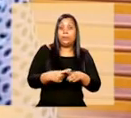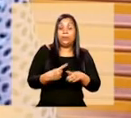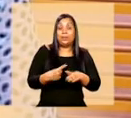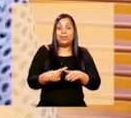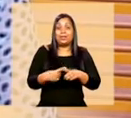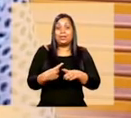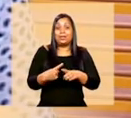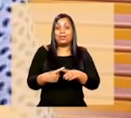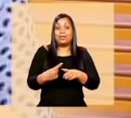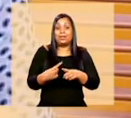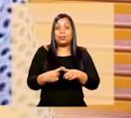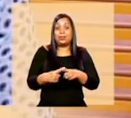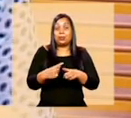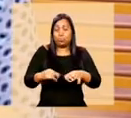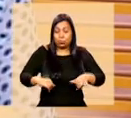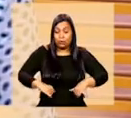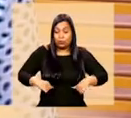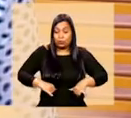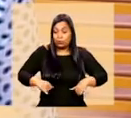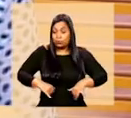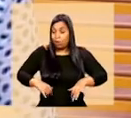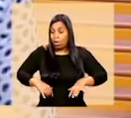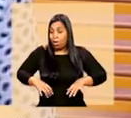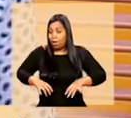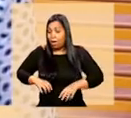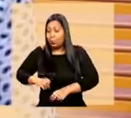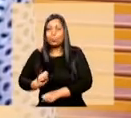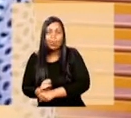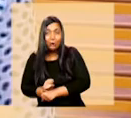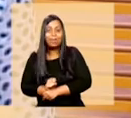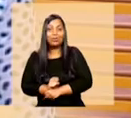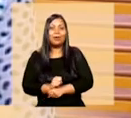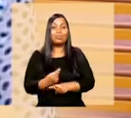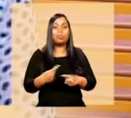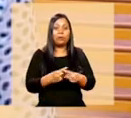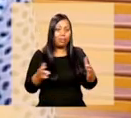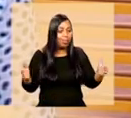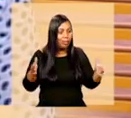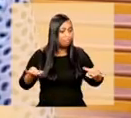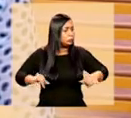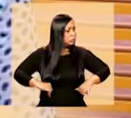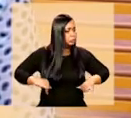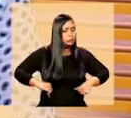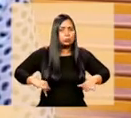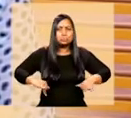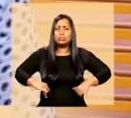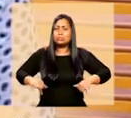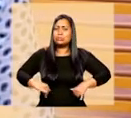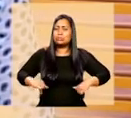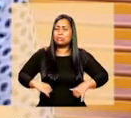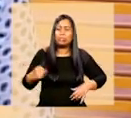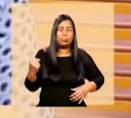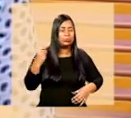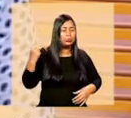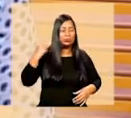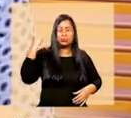Porque se fecha um ciclo, né, de sofrimento, porque é um sofrimento muito grande. É um